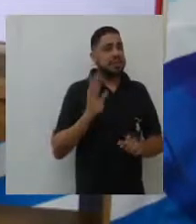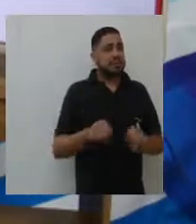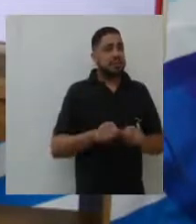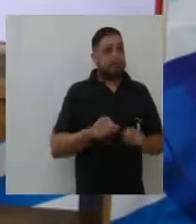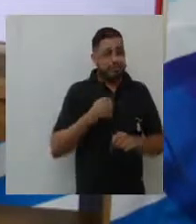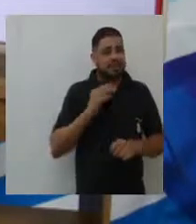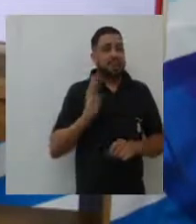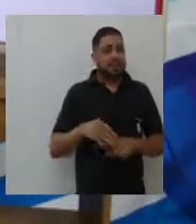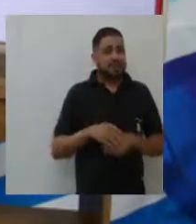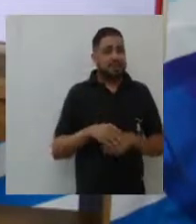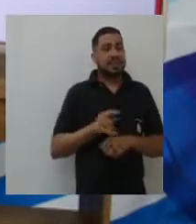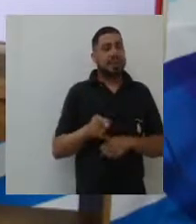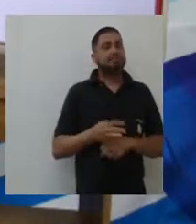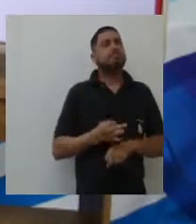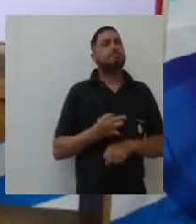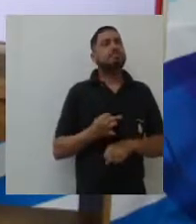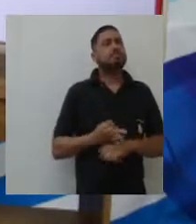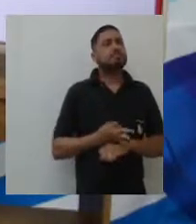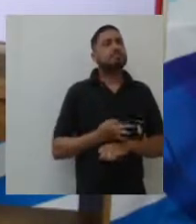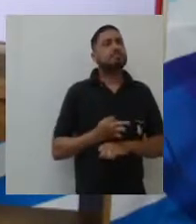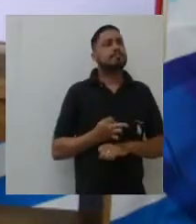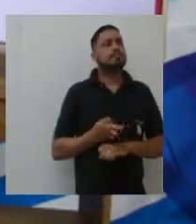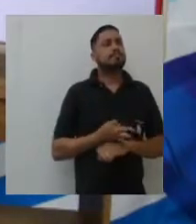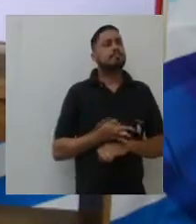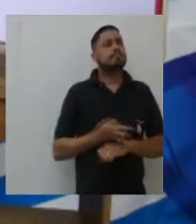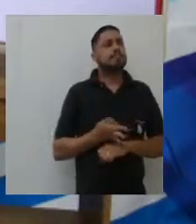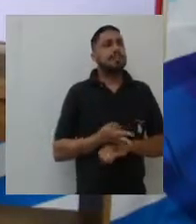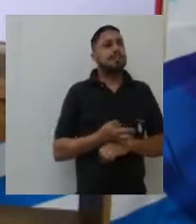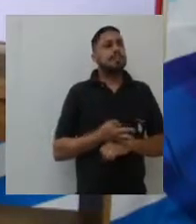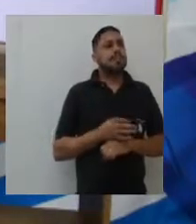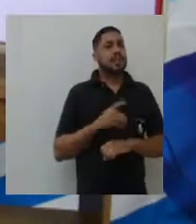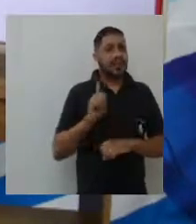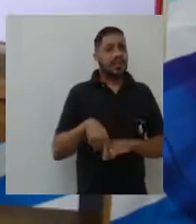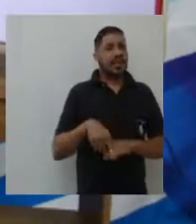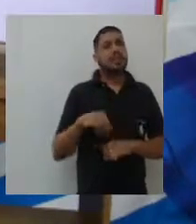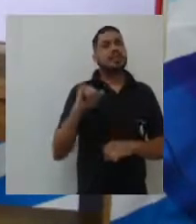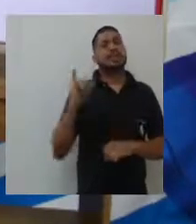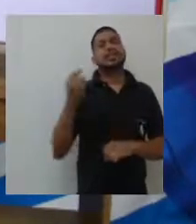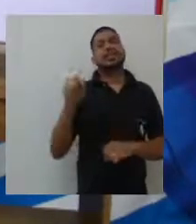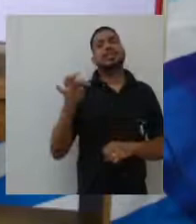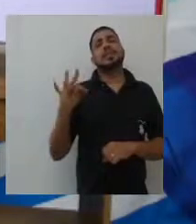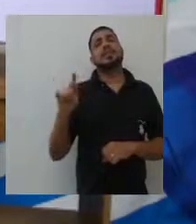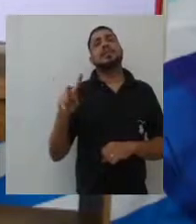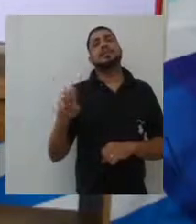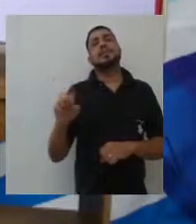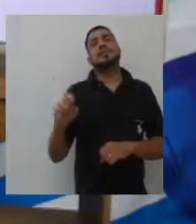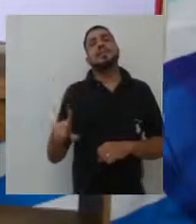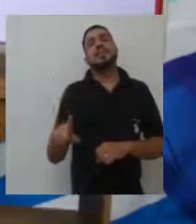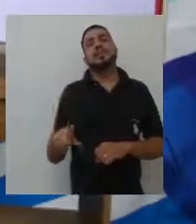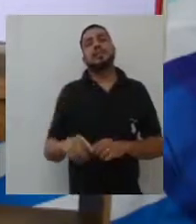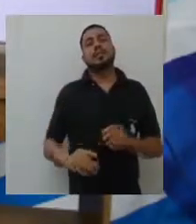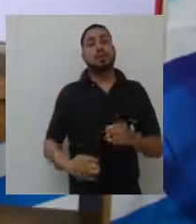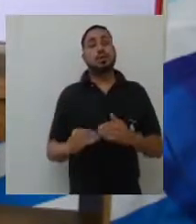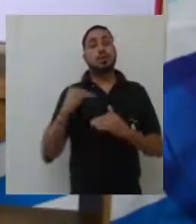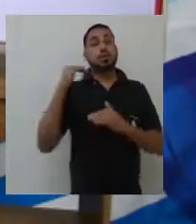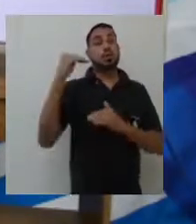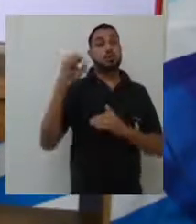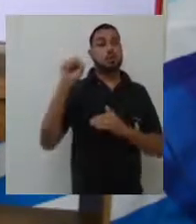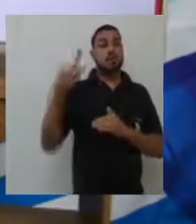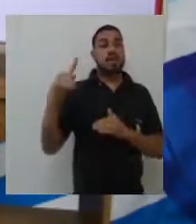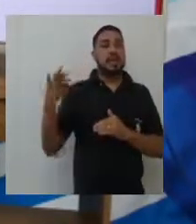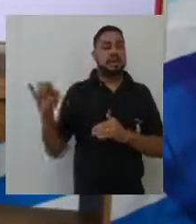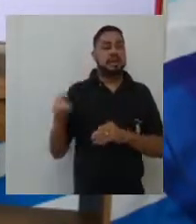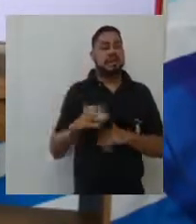você segura a onda, tá? Segura a onda. É uma solução instável, tá lá. Supersaturada,